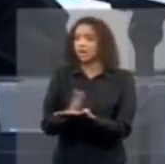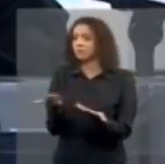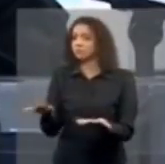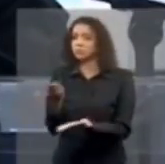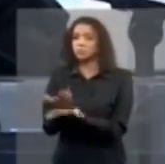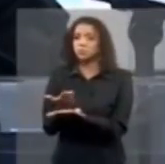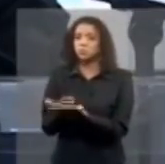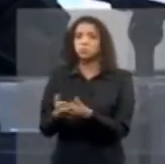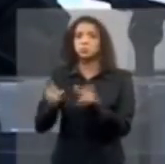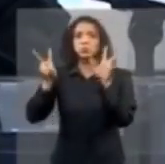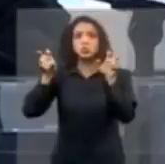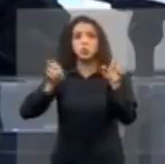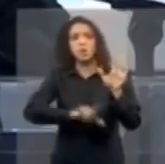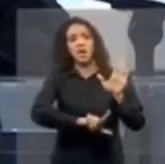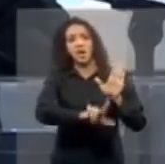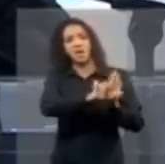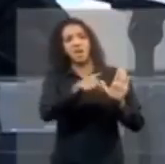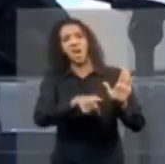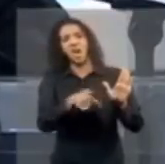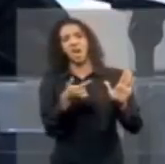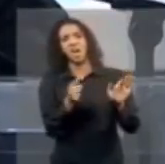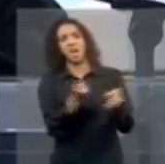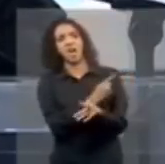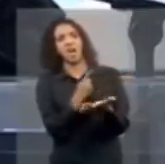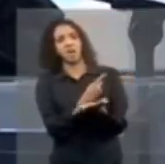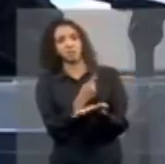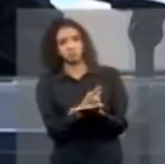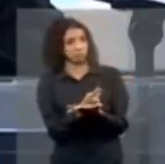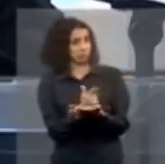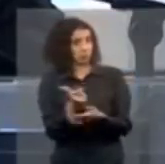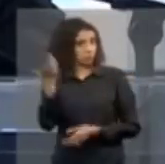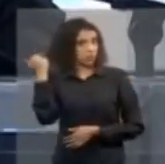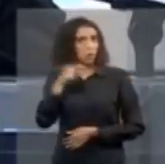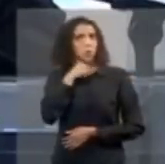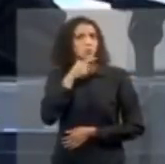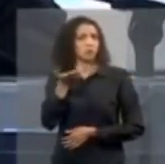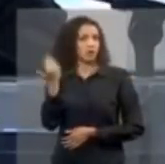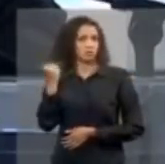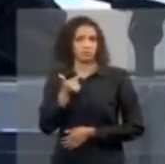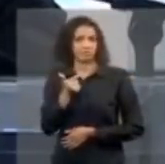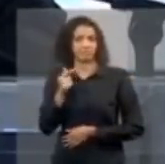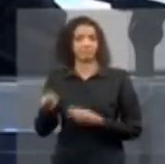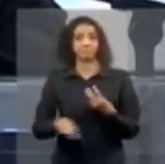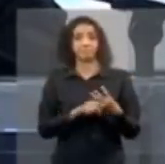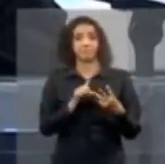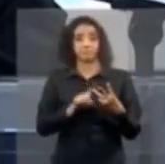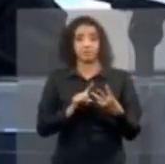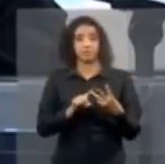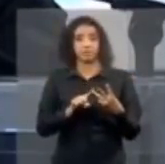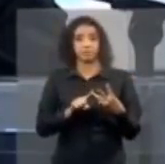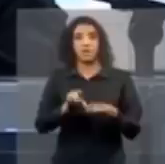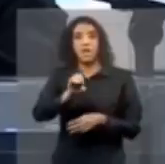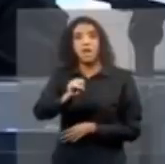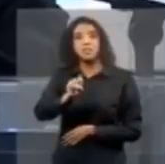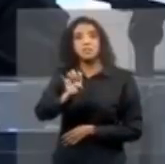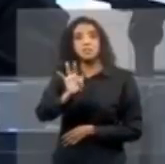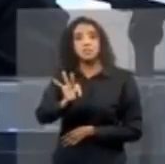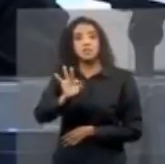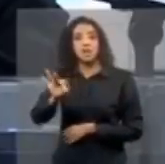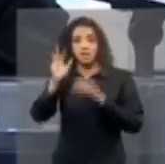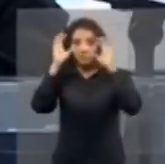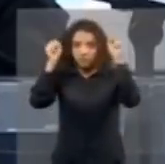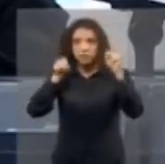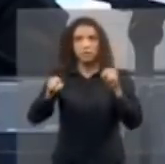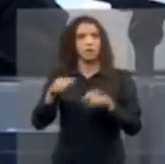de suspeita de inconstitucionalidade da norma. Terceira colocação. O Supremo Tribunal Federal